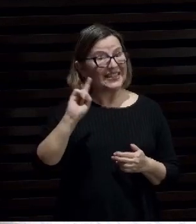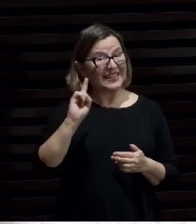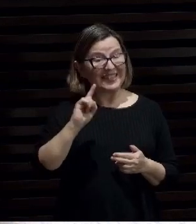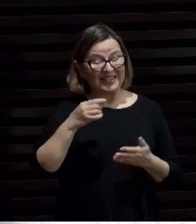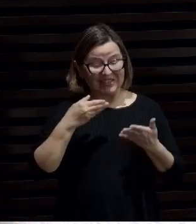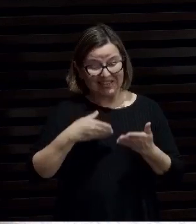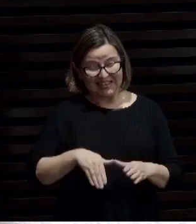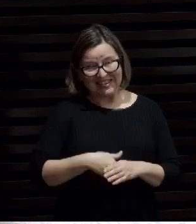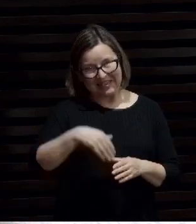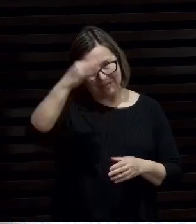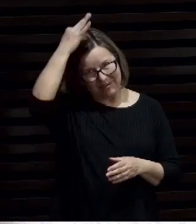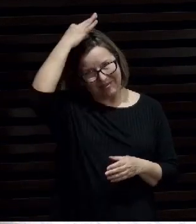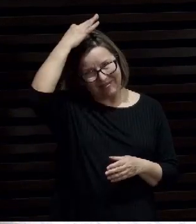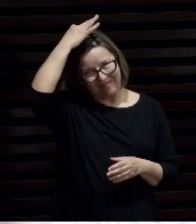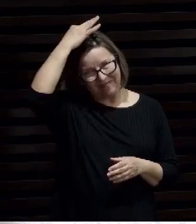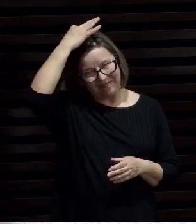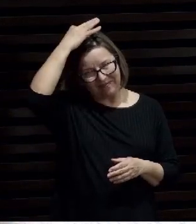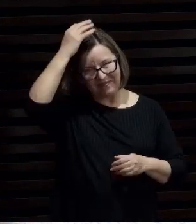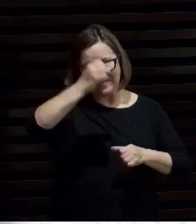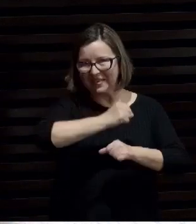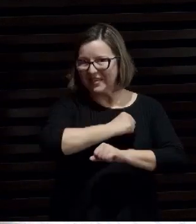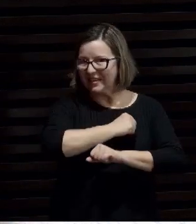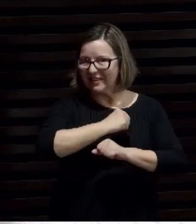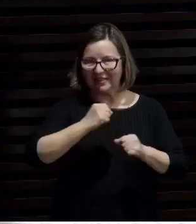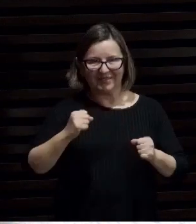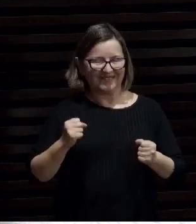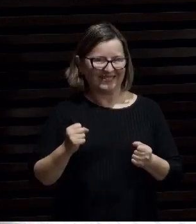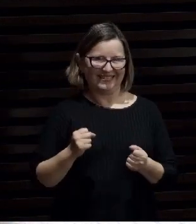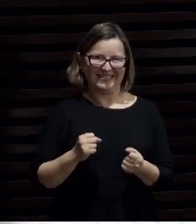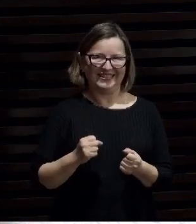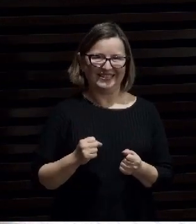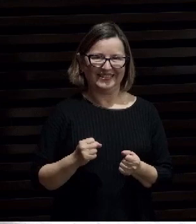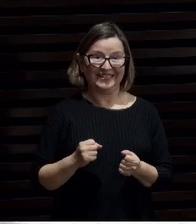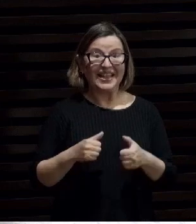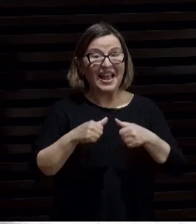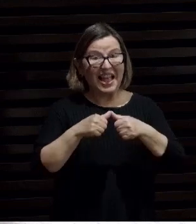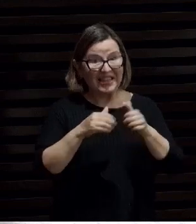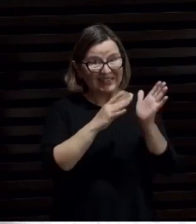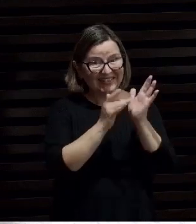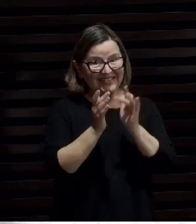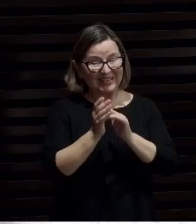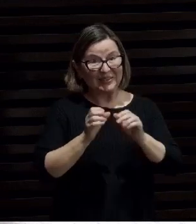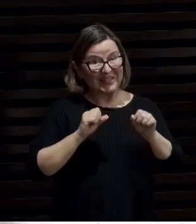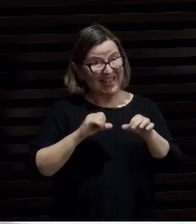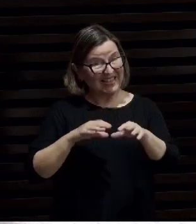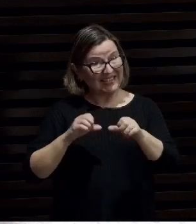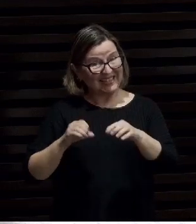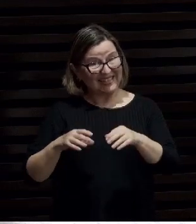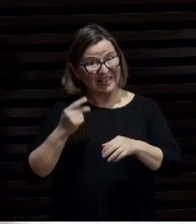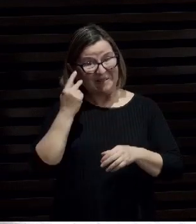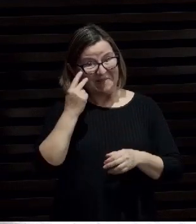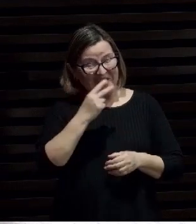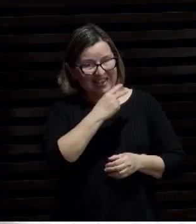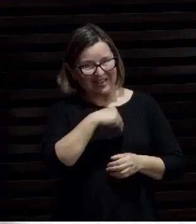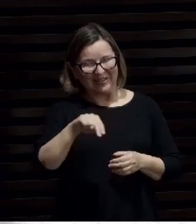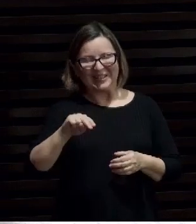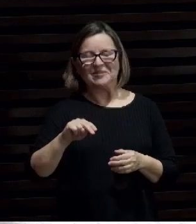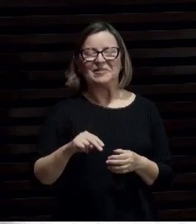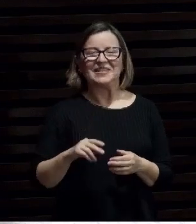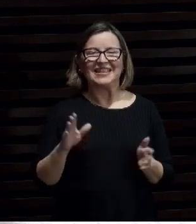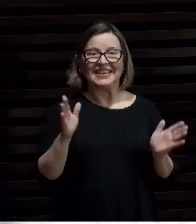uma incapacidade humana. É o que Jesus está ensinando aqui para Nicodemos. Jesus, ele